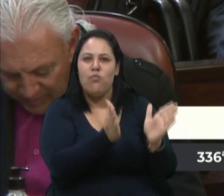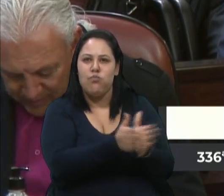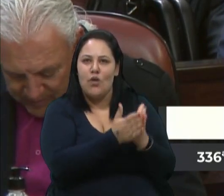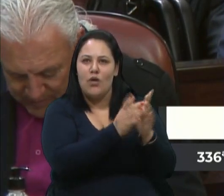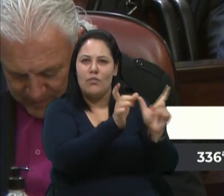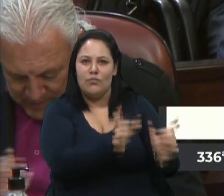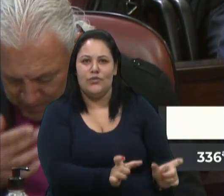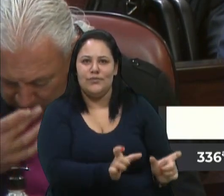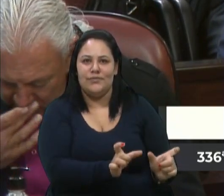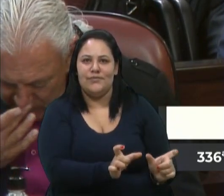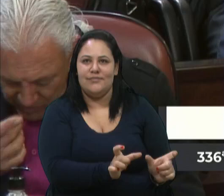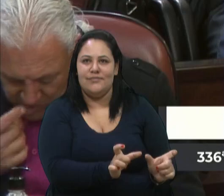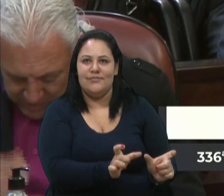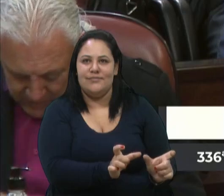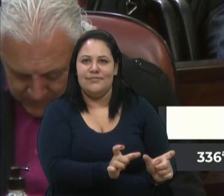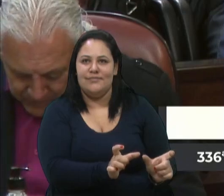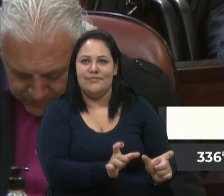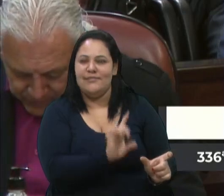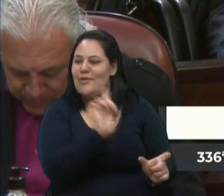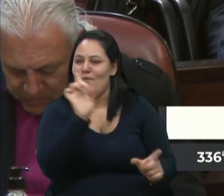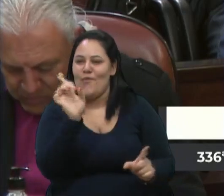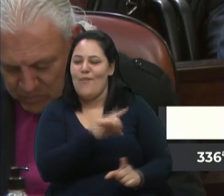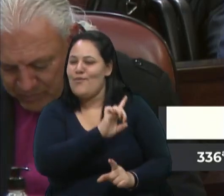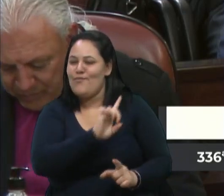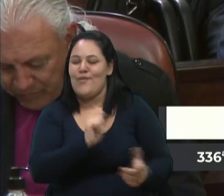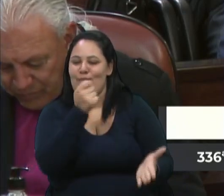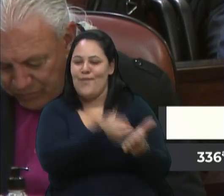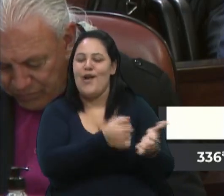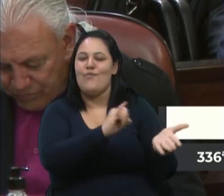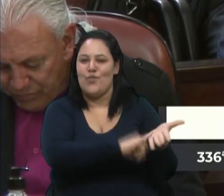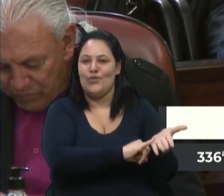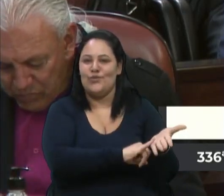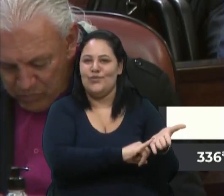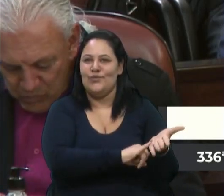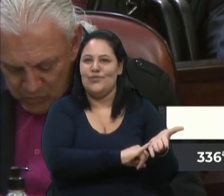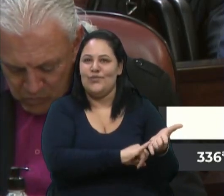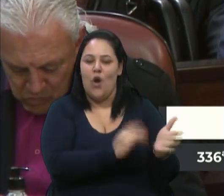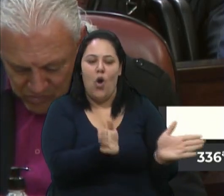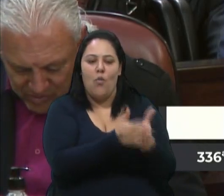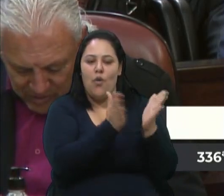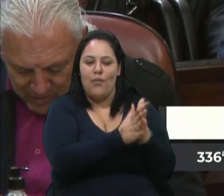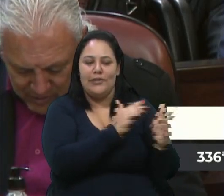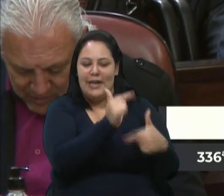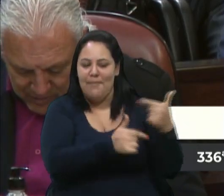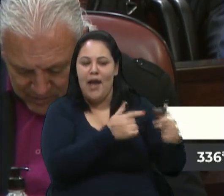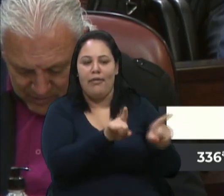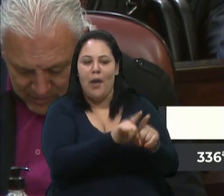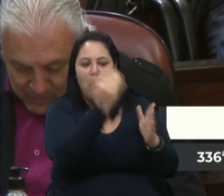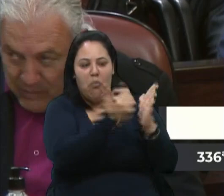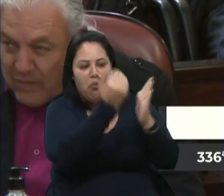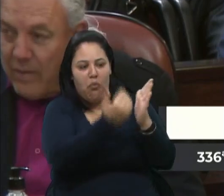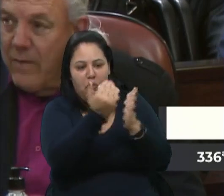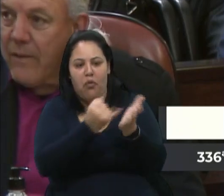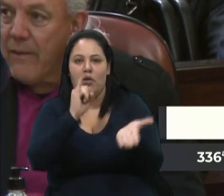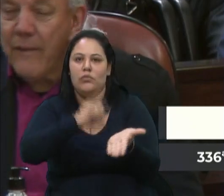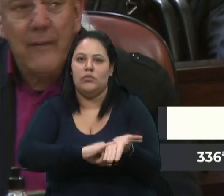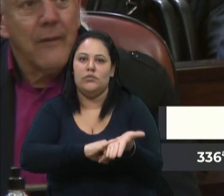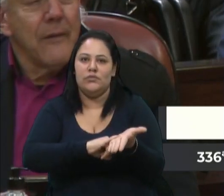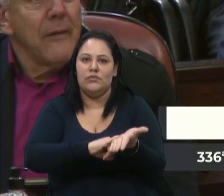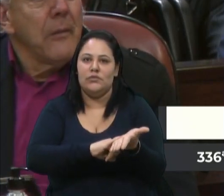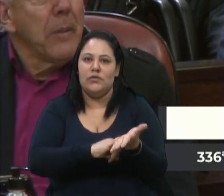como sonegar imposto. O pobre trabalhador também não tem como sonegar imposto, que já é descontado de tudo. Agora, alguns, além